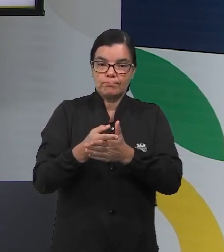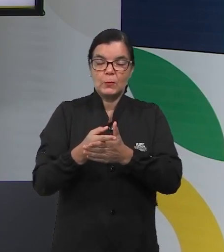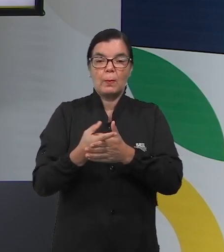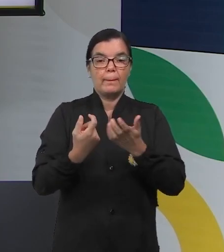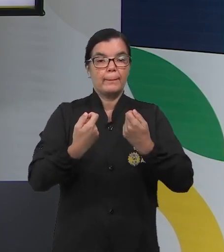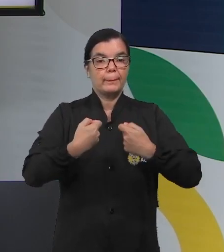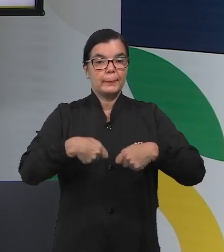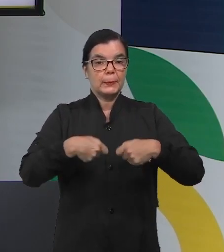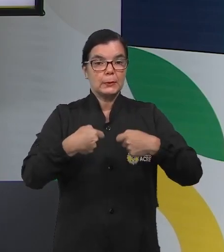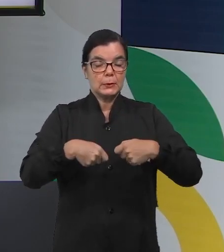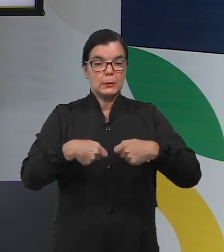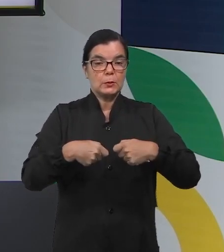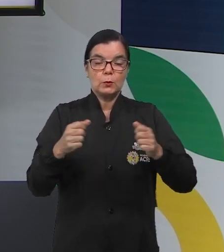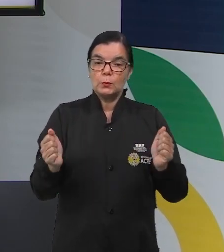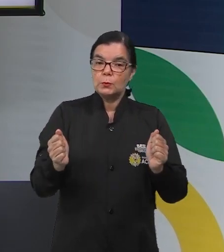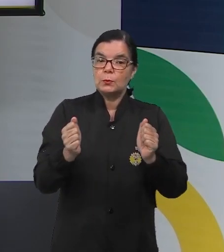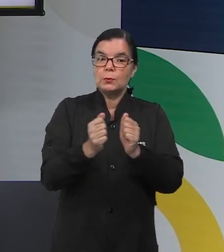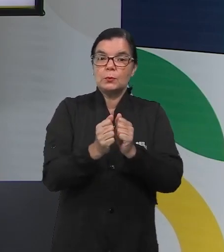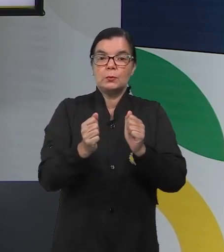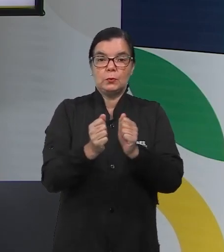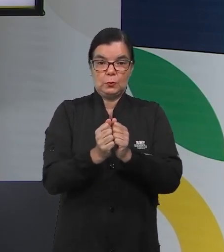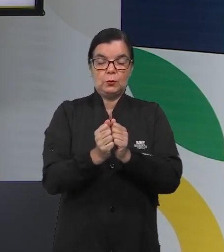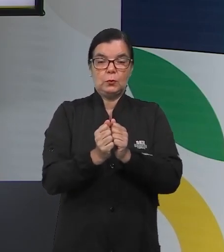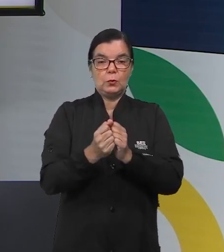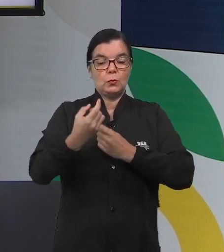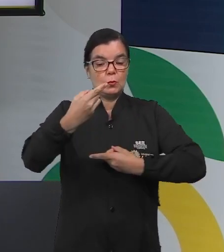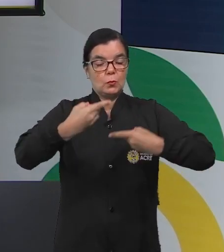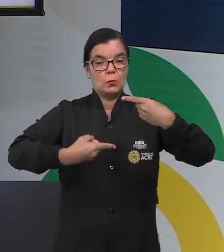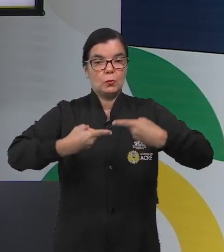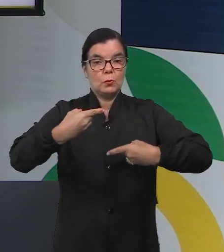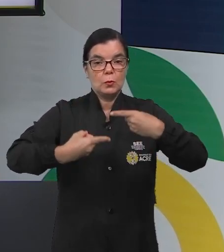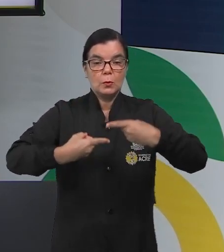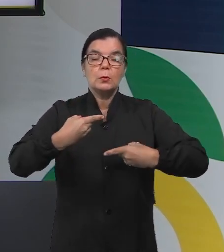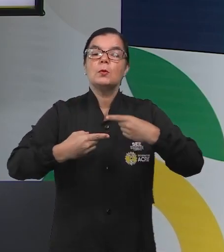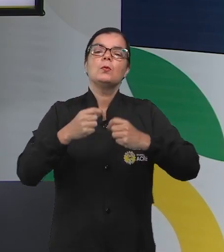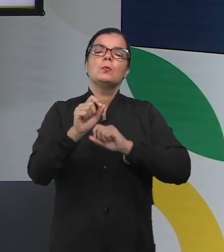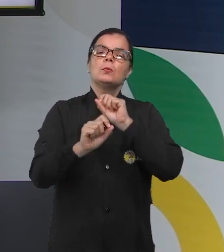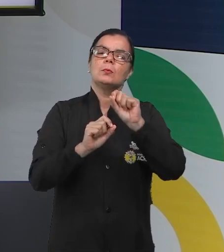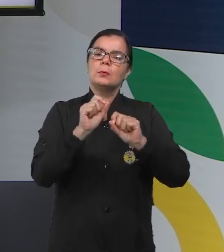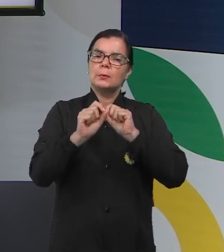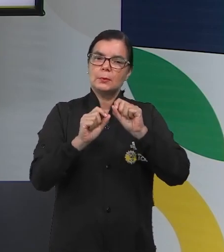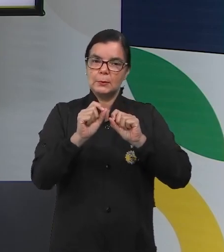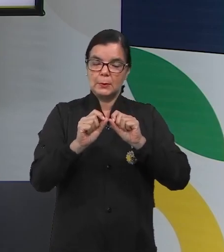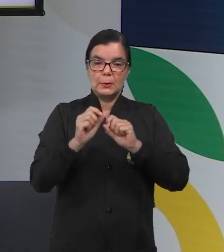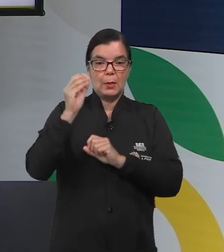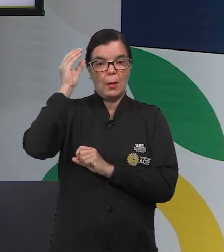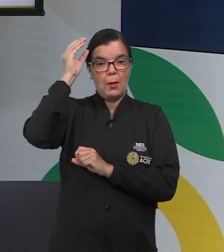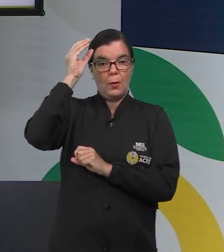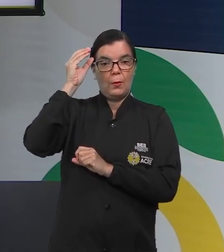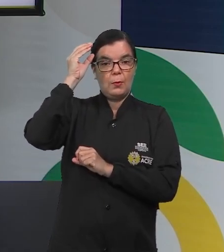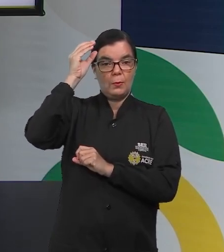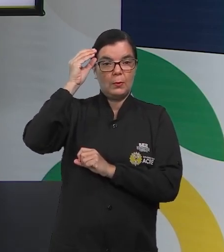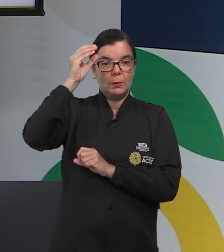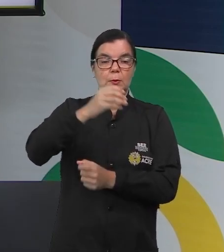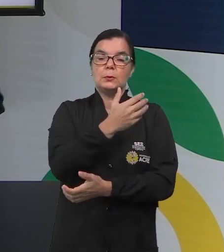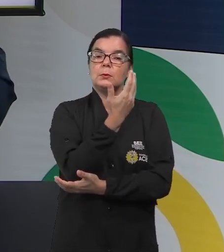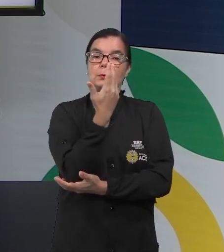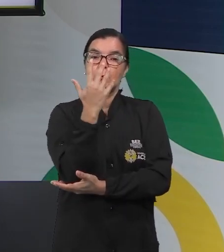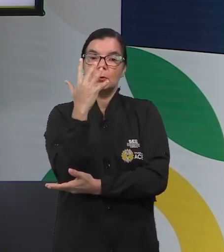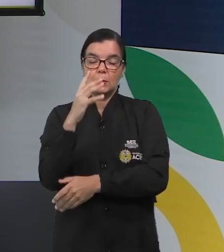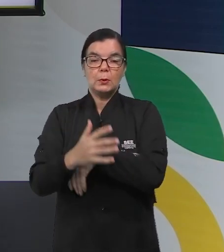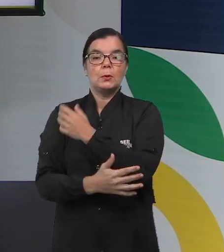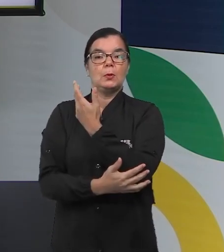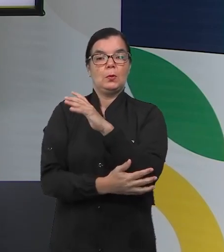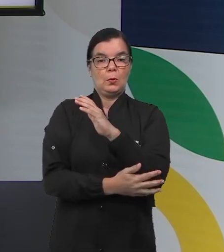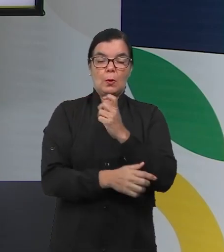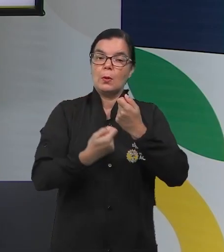gente precisa, juntamente, discutir, trazendo aí a questão da consciência ecológica, que nós precisamos